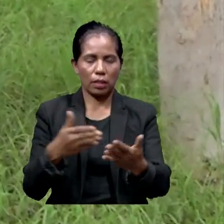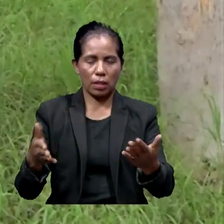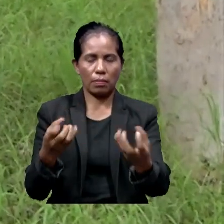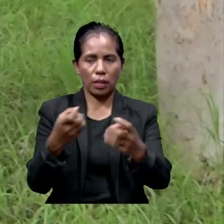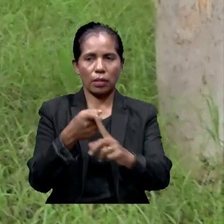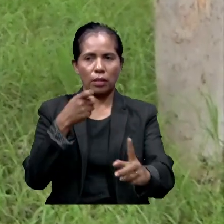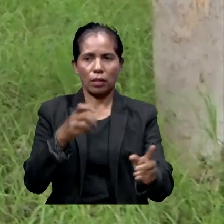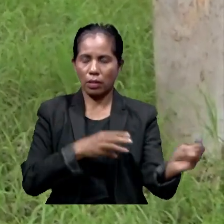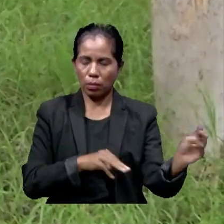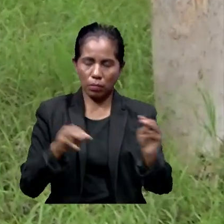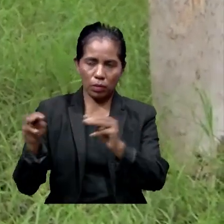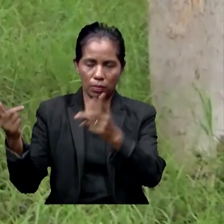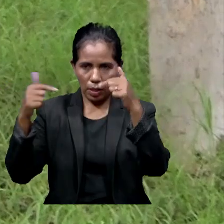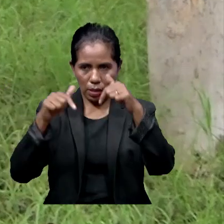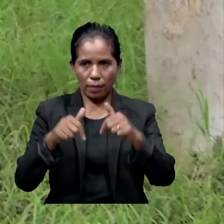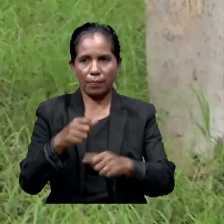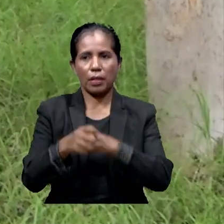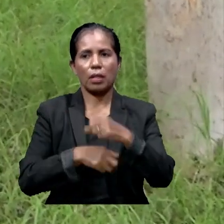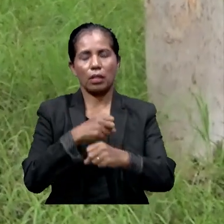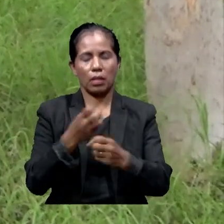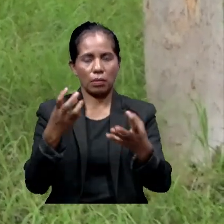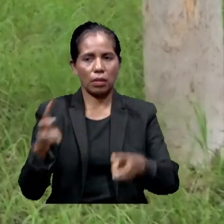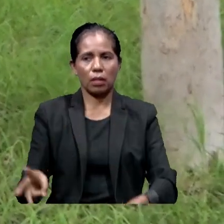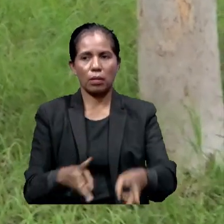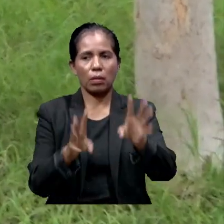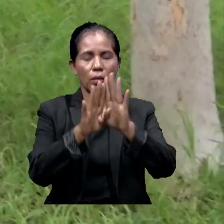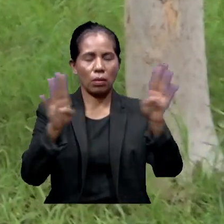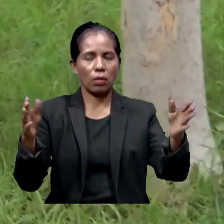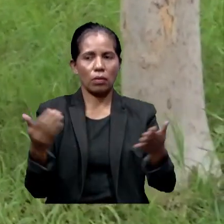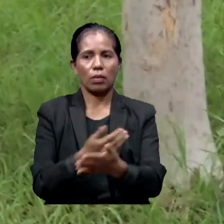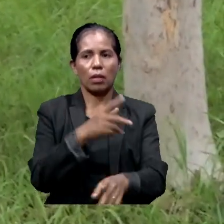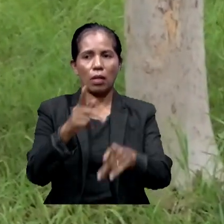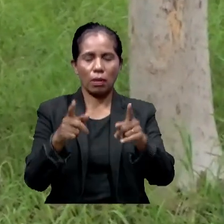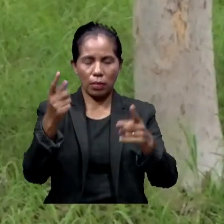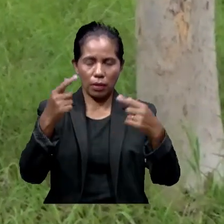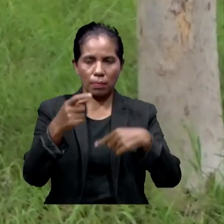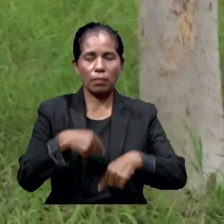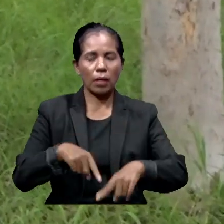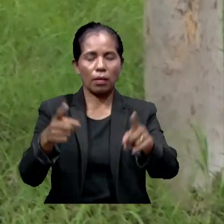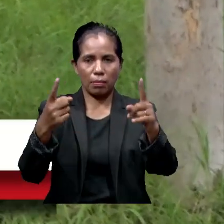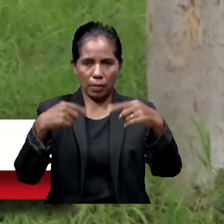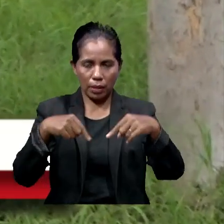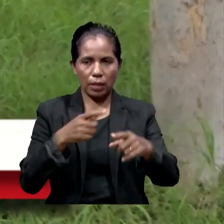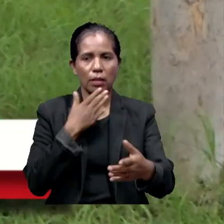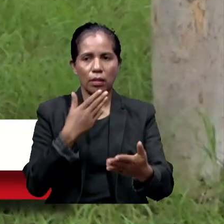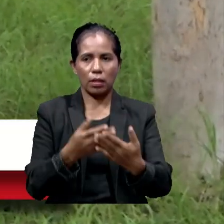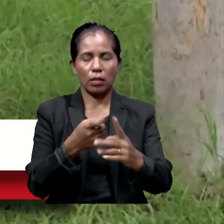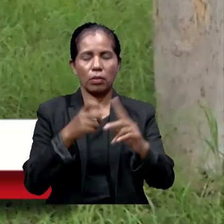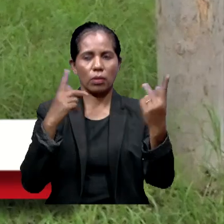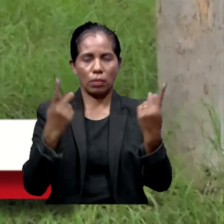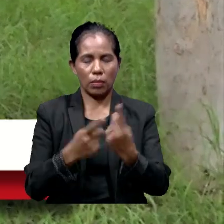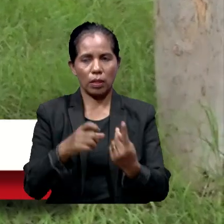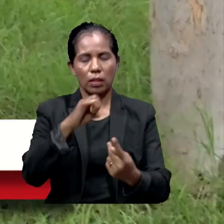a transporta mahene tinang barak estrada ne loke popon ema bamai dia close usi companhia